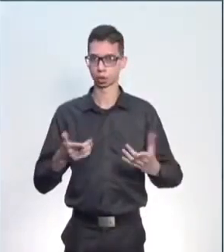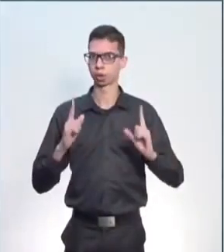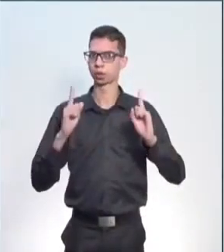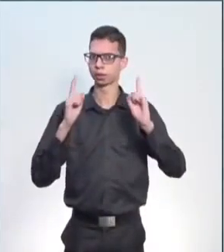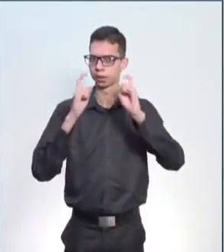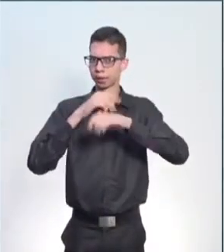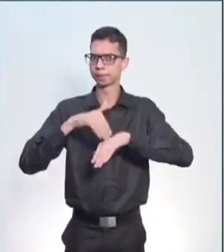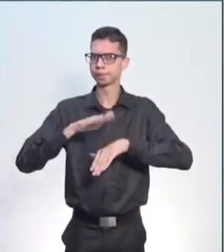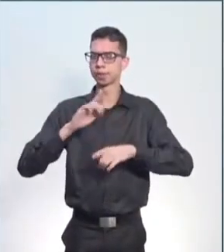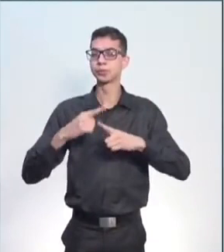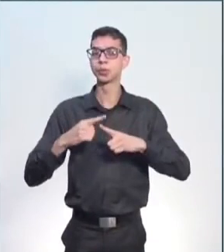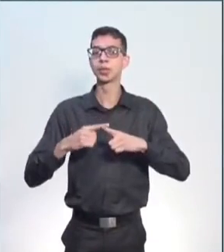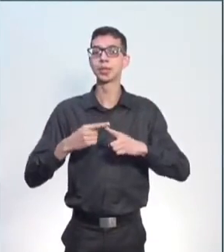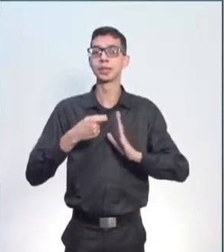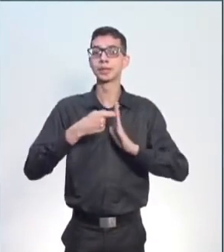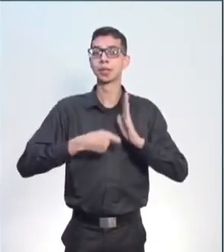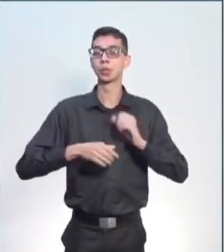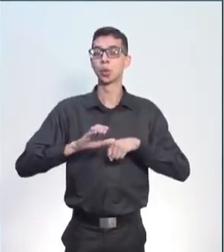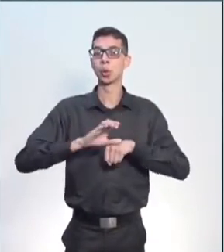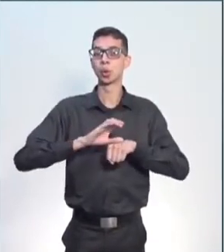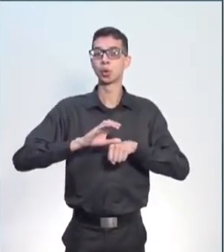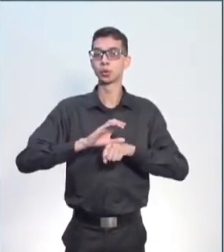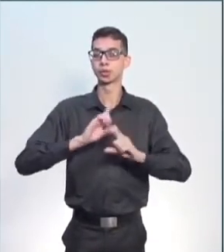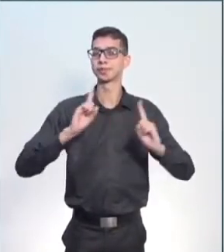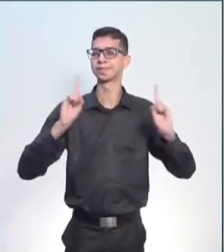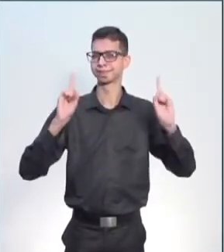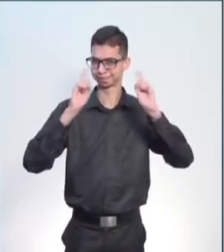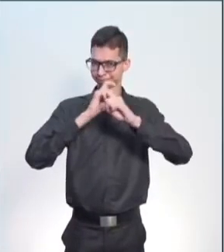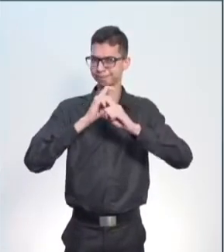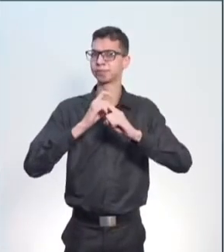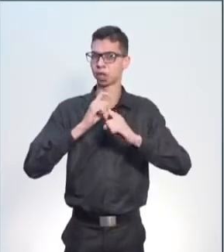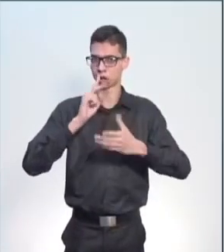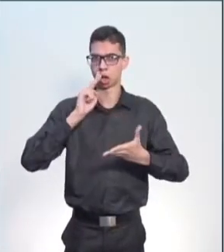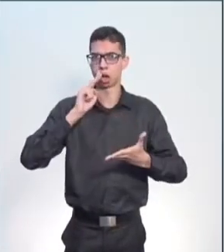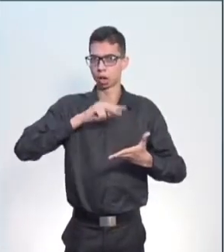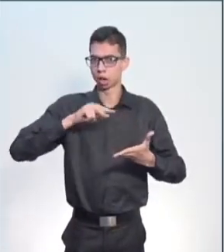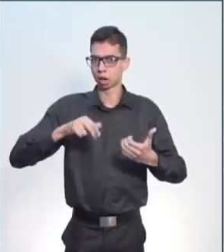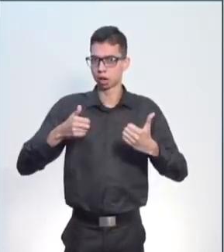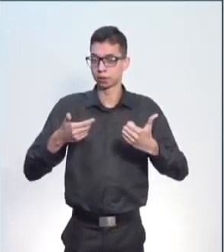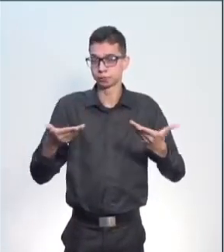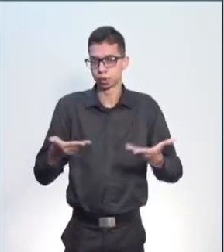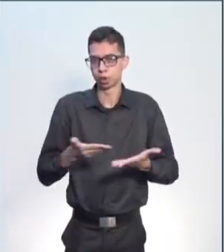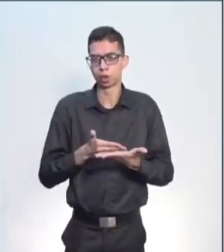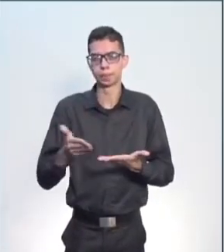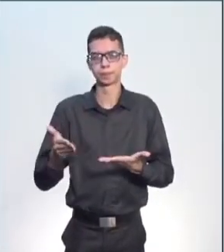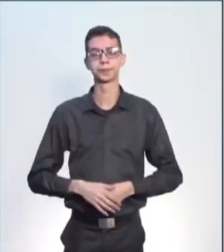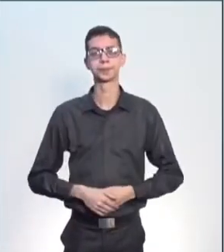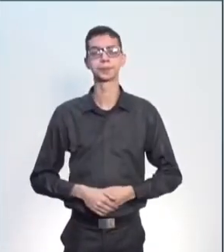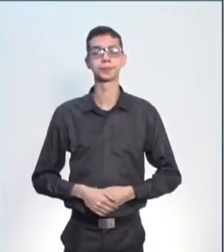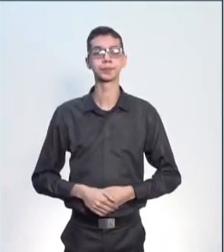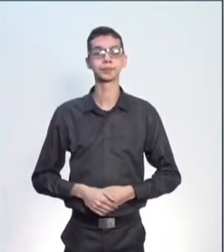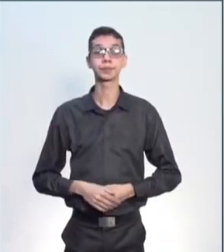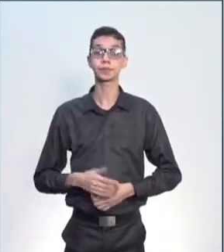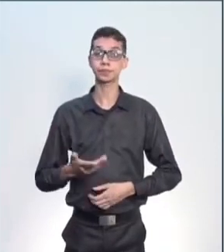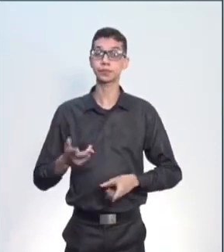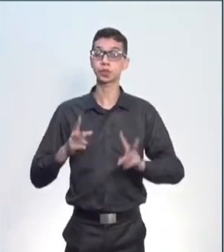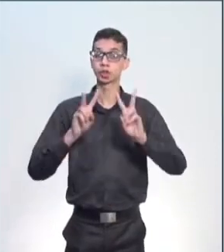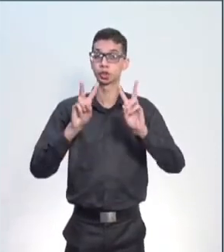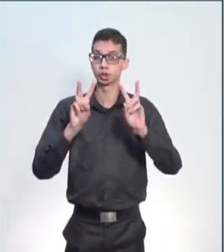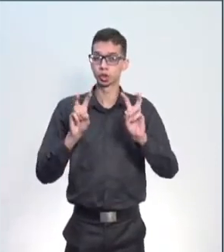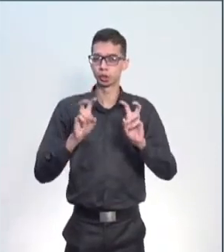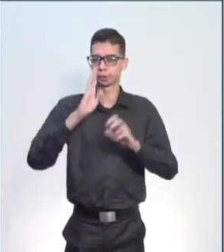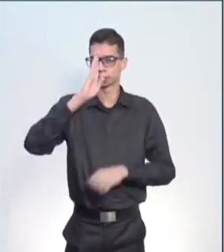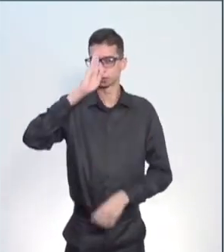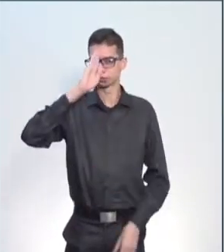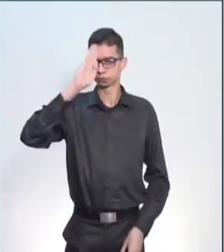texto constitucional é mais complexo da gente ler, né? Então vamos lá. Dos princípios fundamentais,